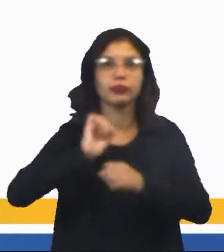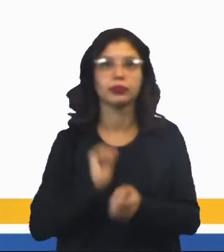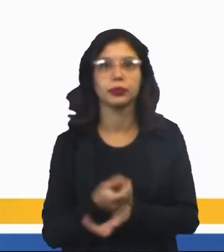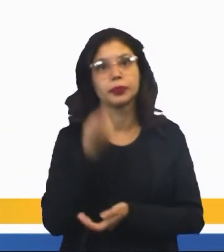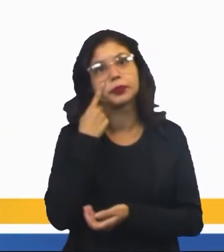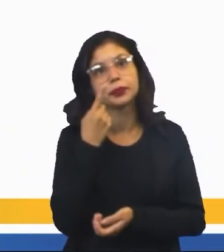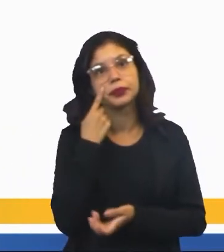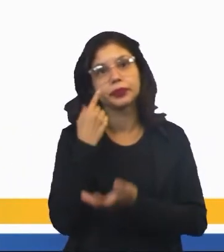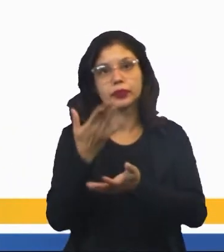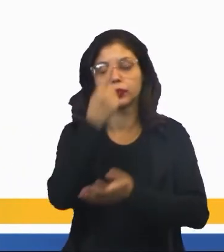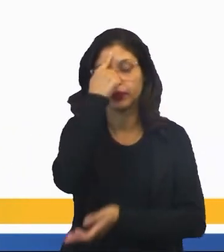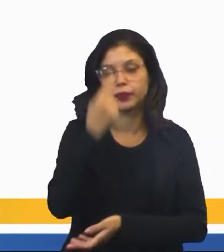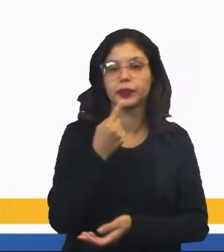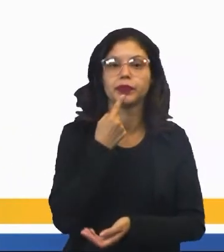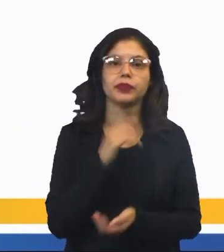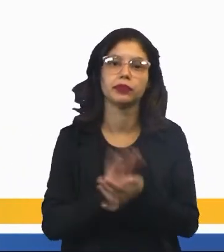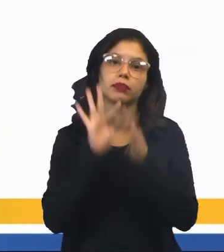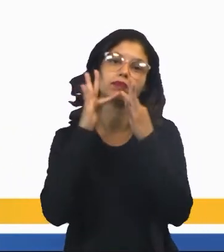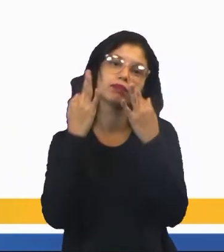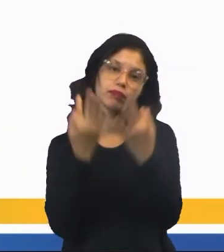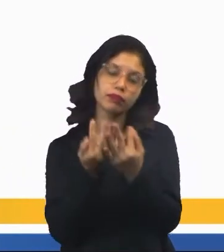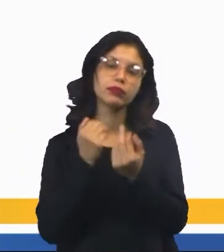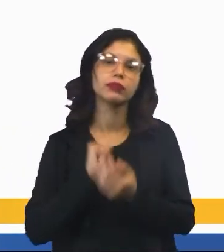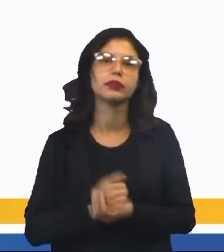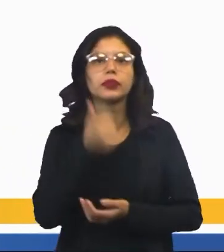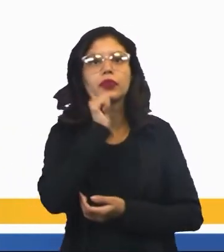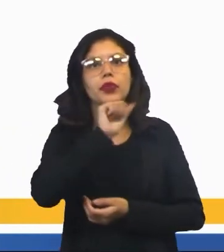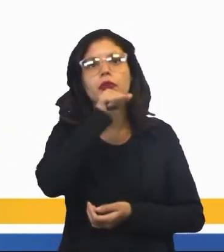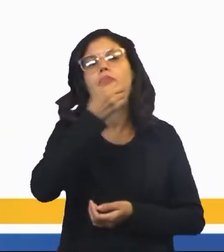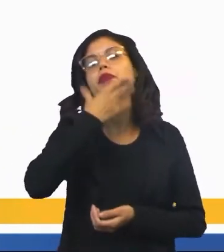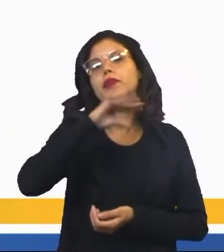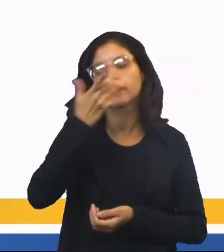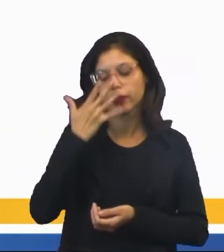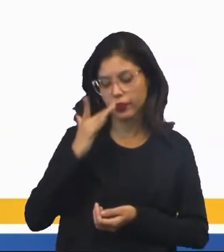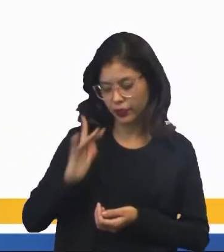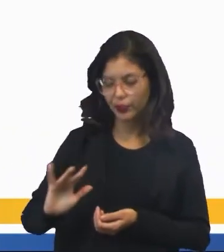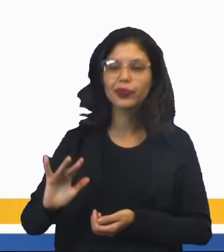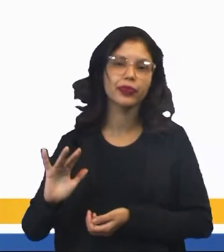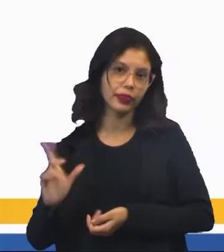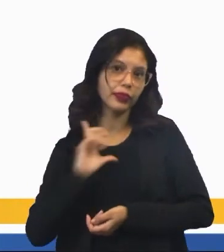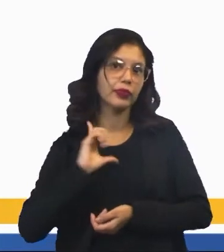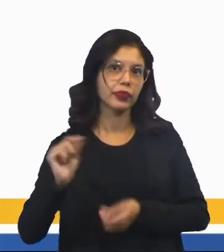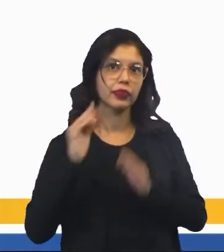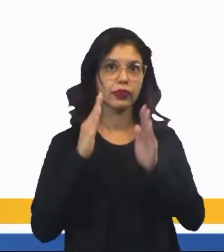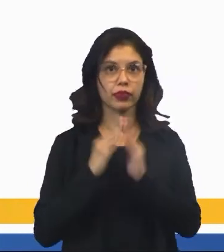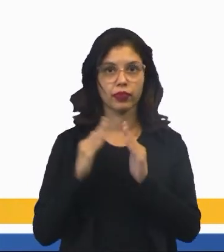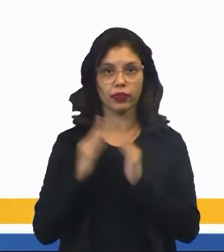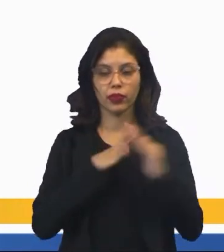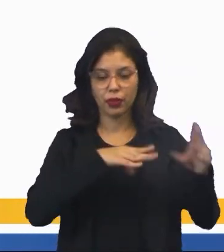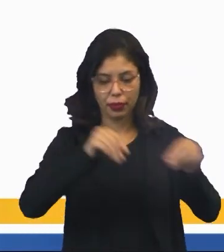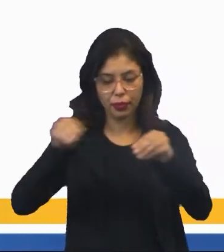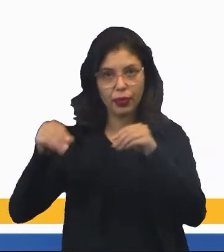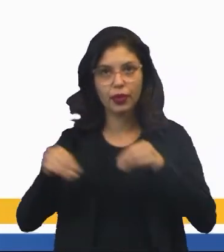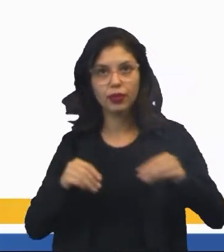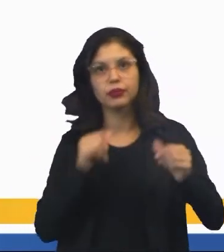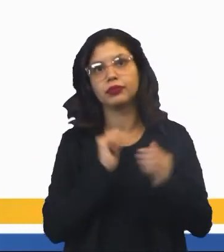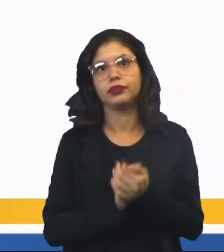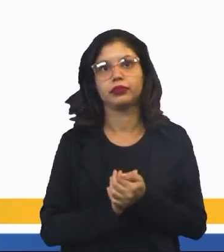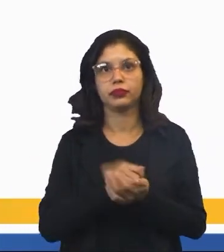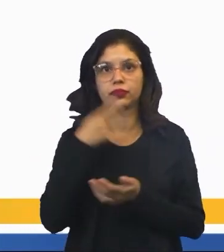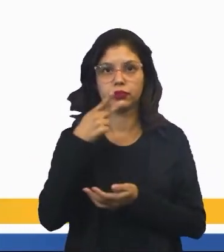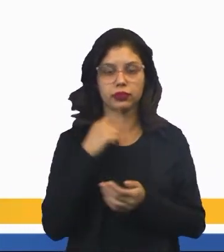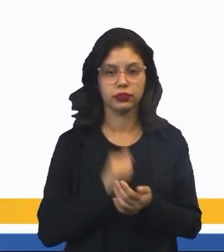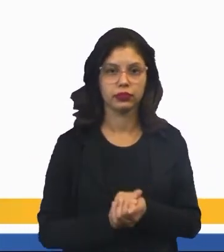nós vemos aqui nessa imagem uma família, um pai, uma mãe e crianças saindo de suas terras. E olha só a fala do